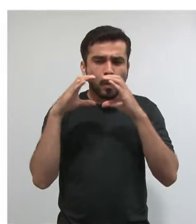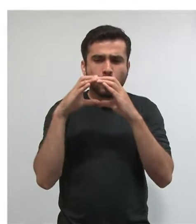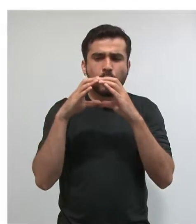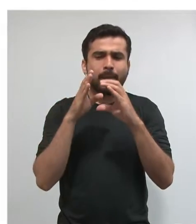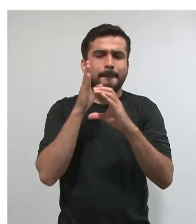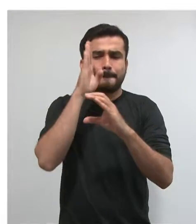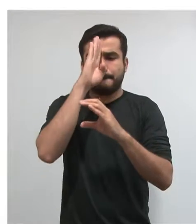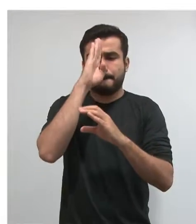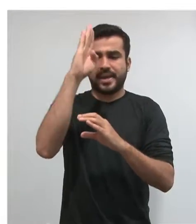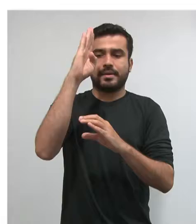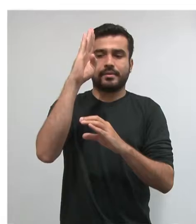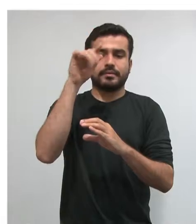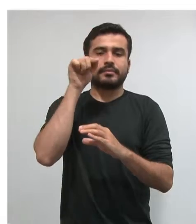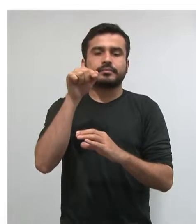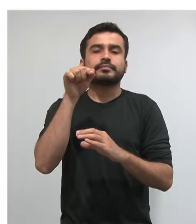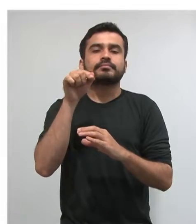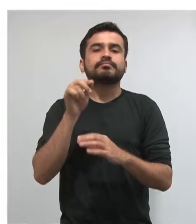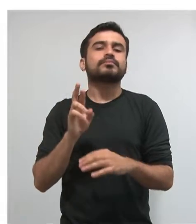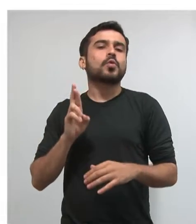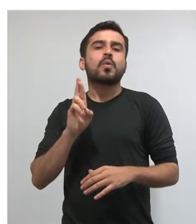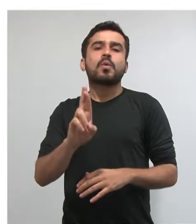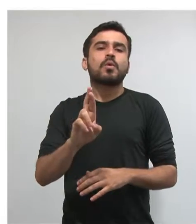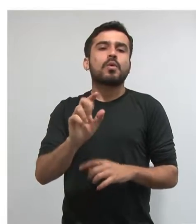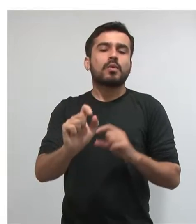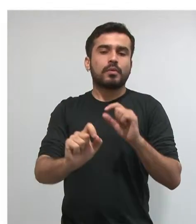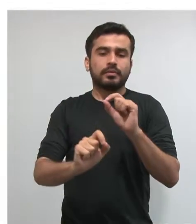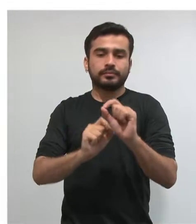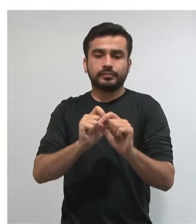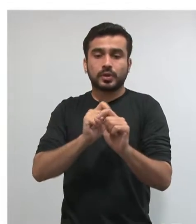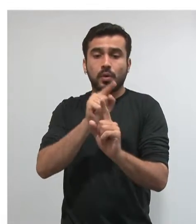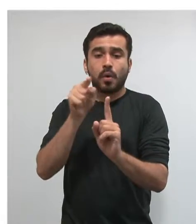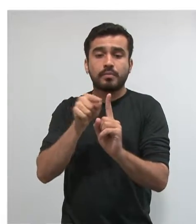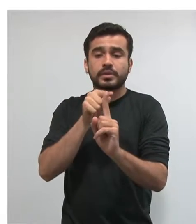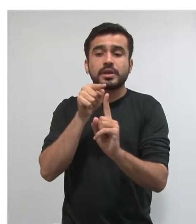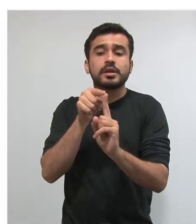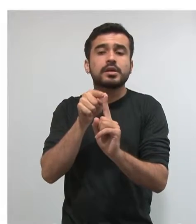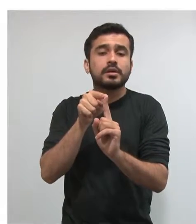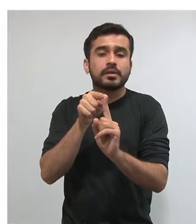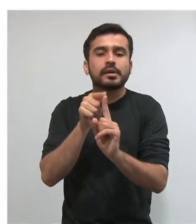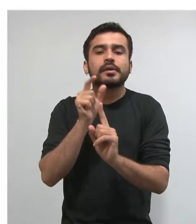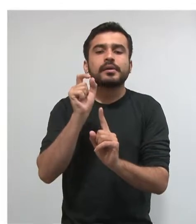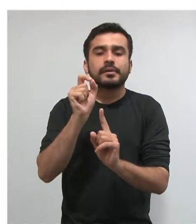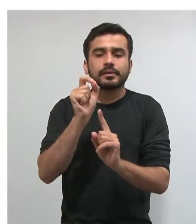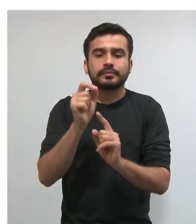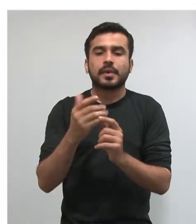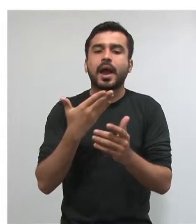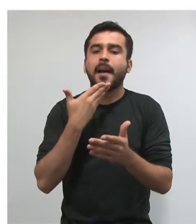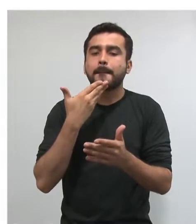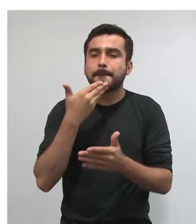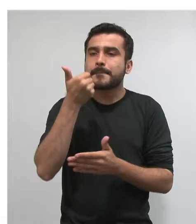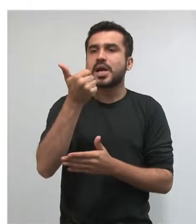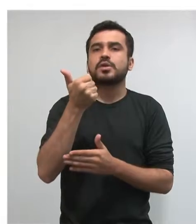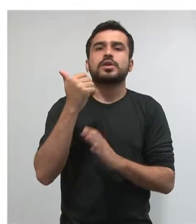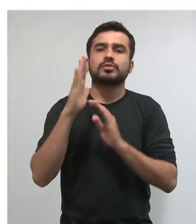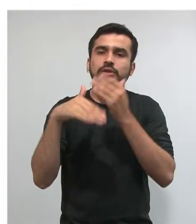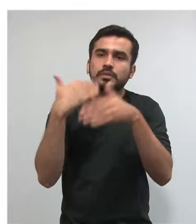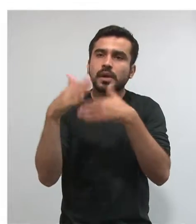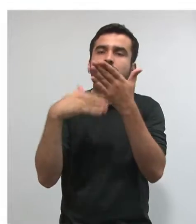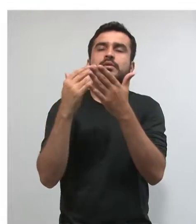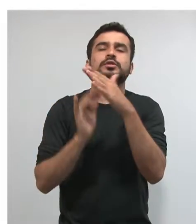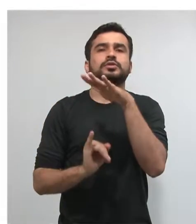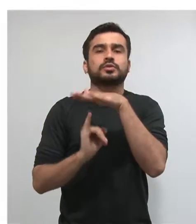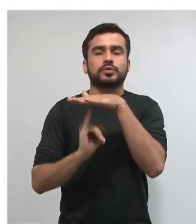nossa figura representada o objetivo do monitoramento, que seria a melhoria do desempenho